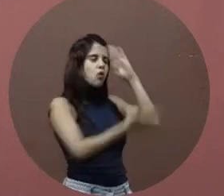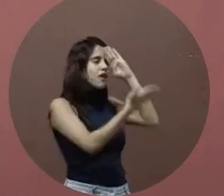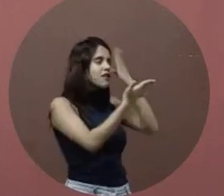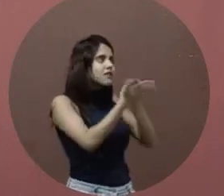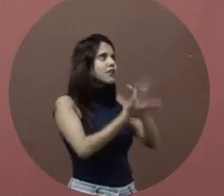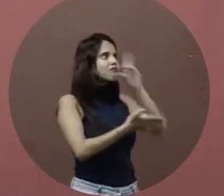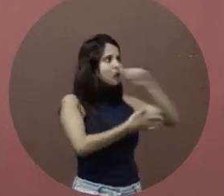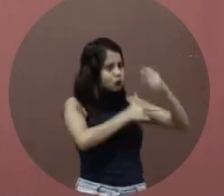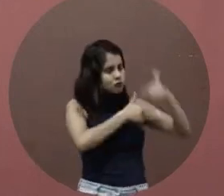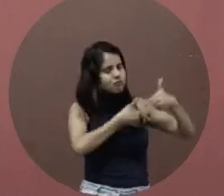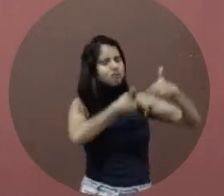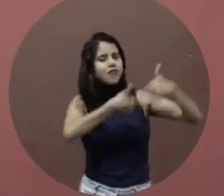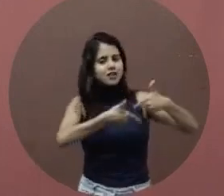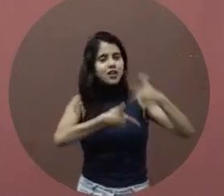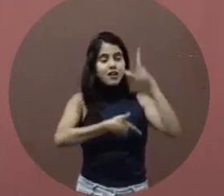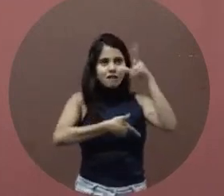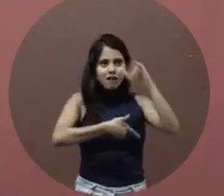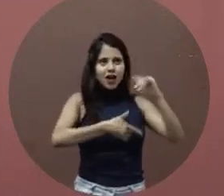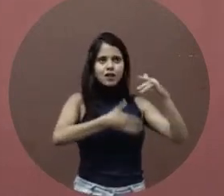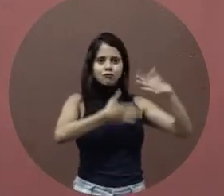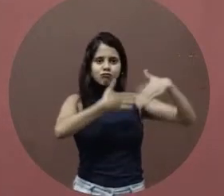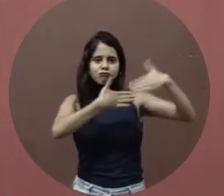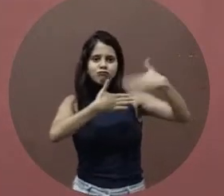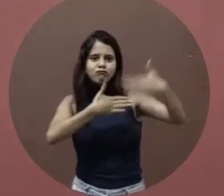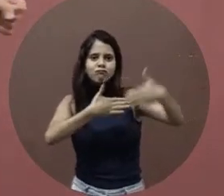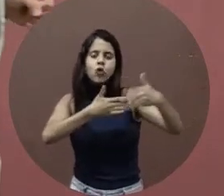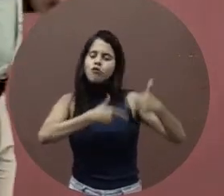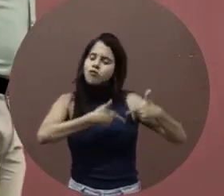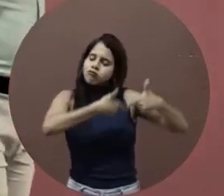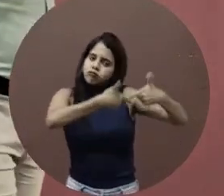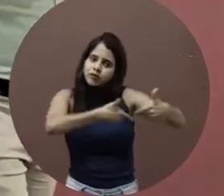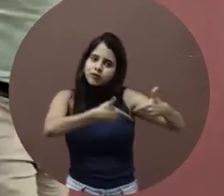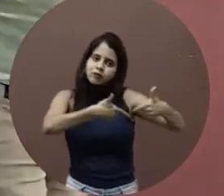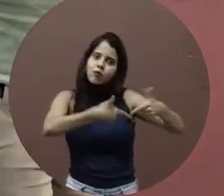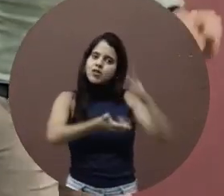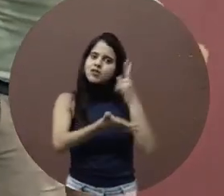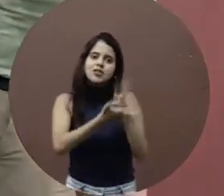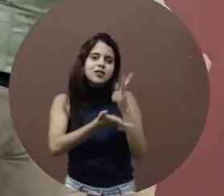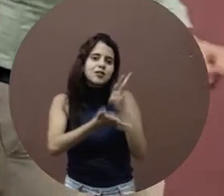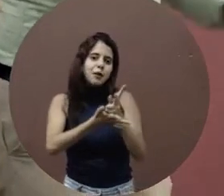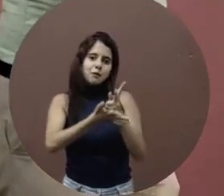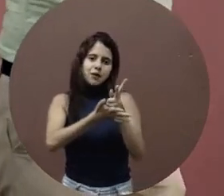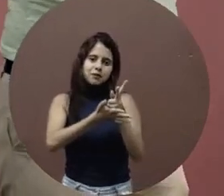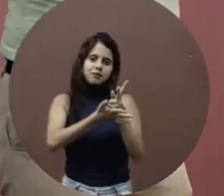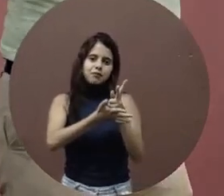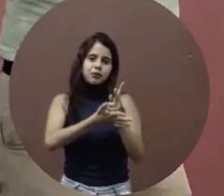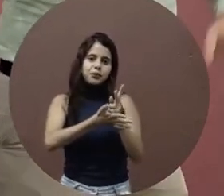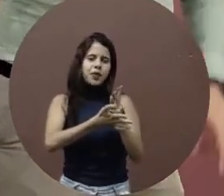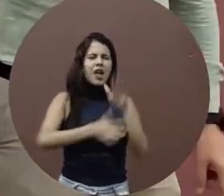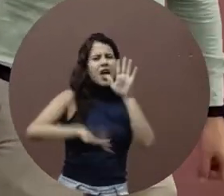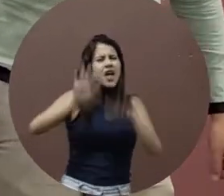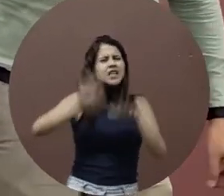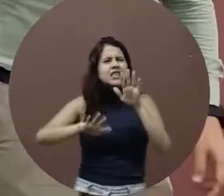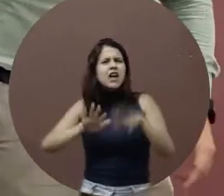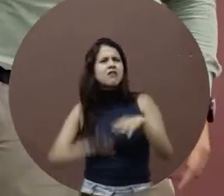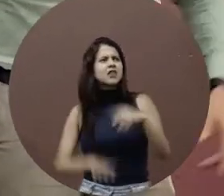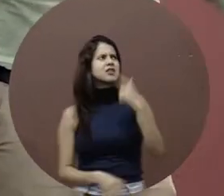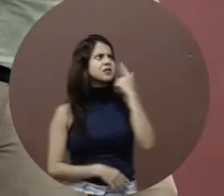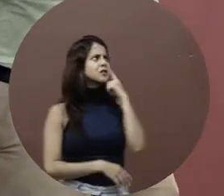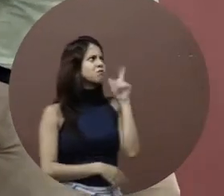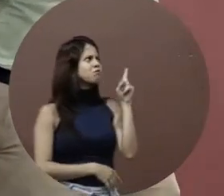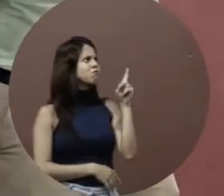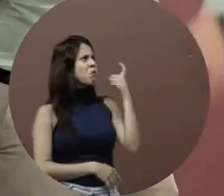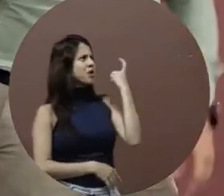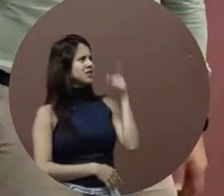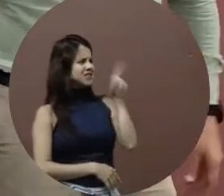fazendo, e Ele vai fazer mais, e Ele vai fazer mais. Mas pode ser que na época você olhou para a minha cara e disse assim: